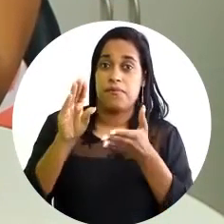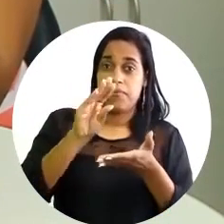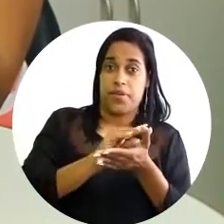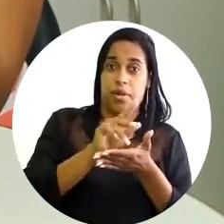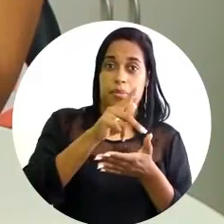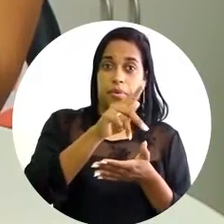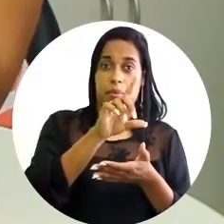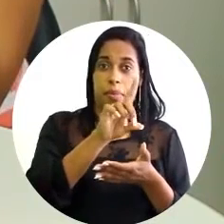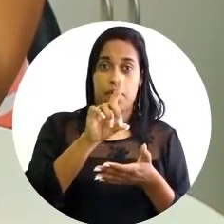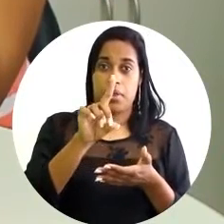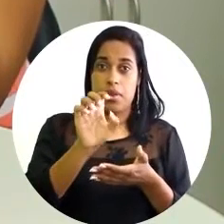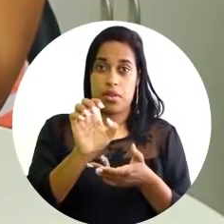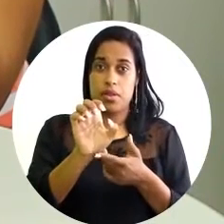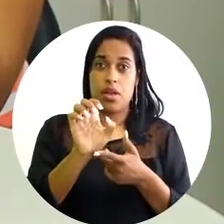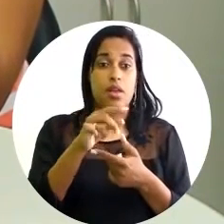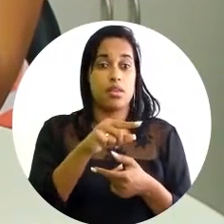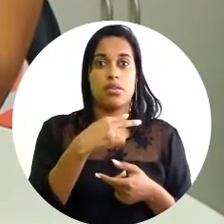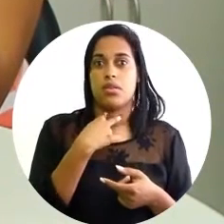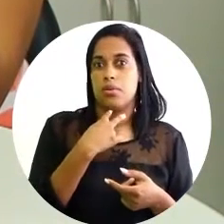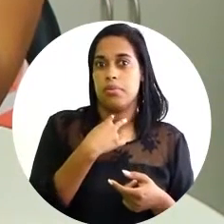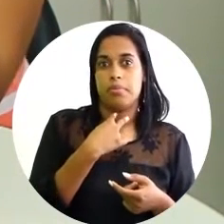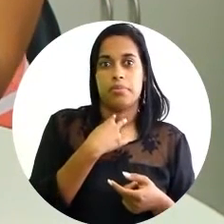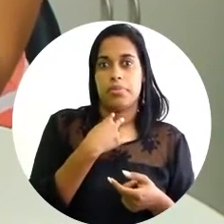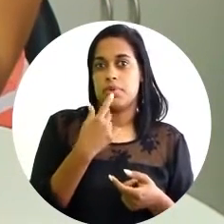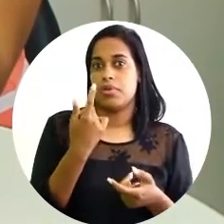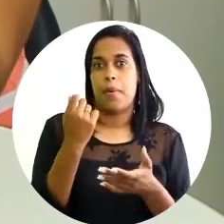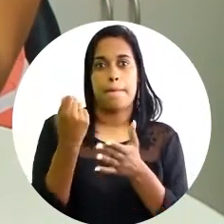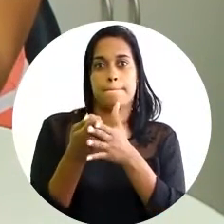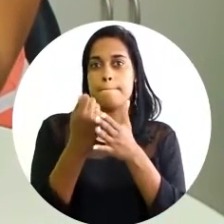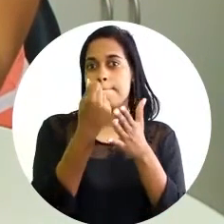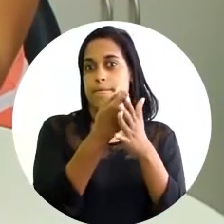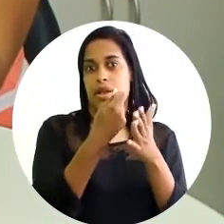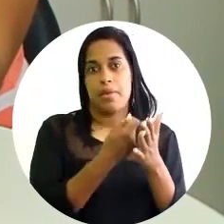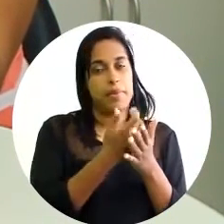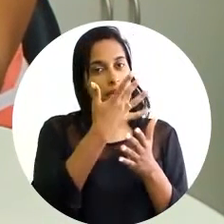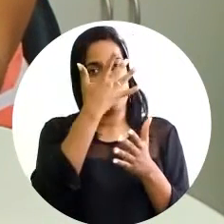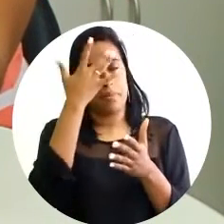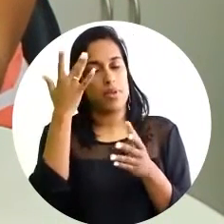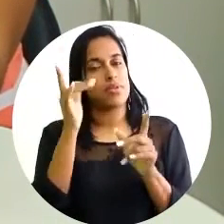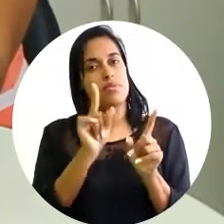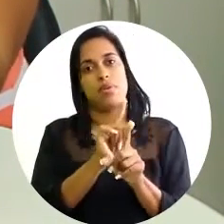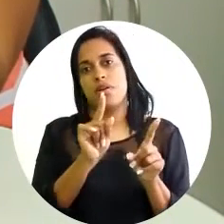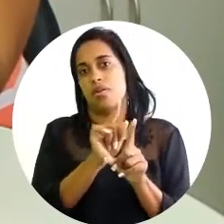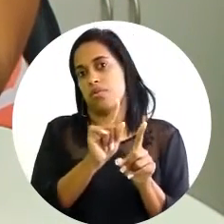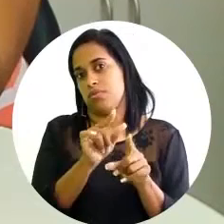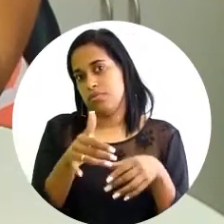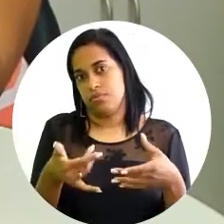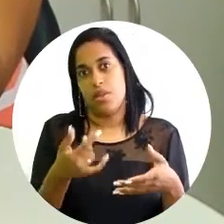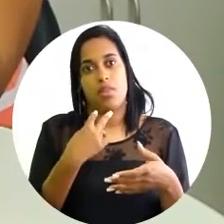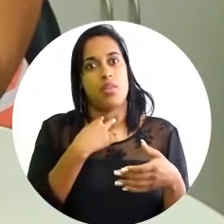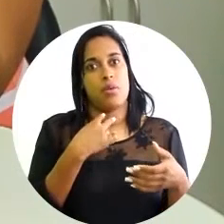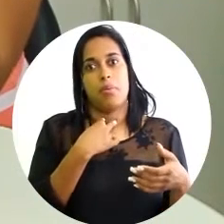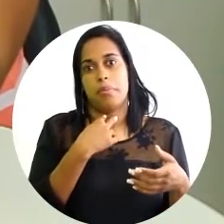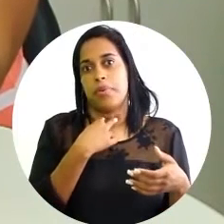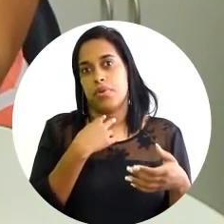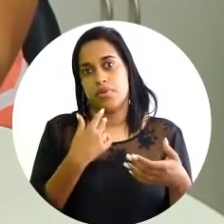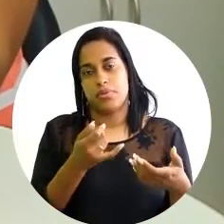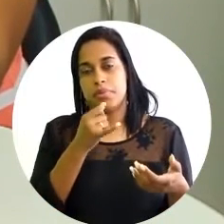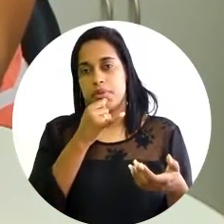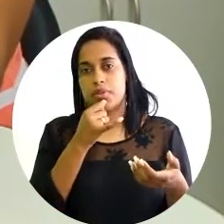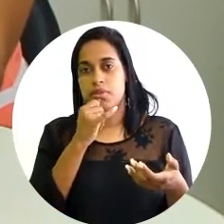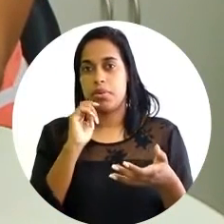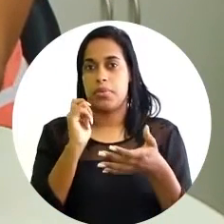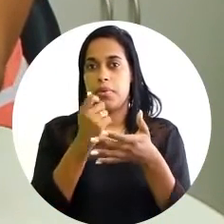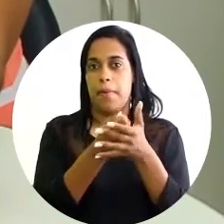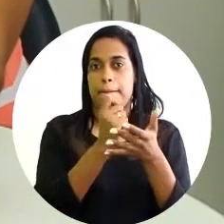do PDDE, este não pode ser gasto com pagamento de pessoal, não pode ser gasto